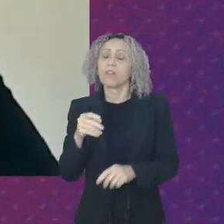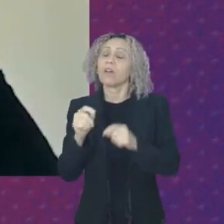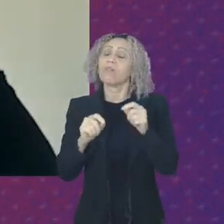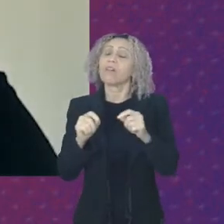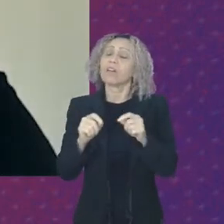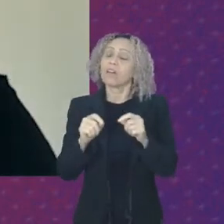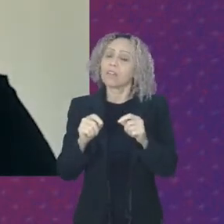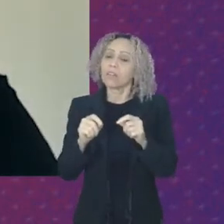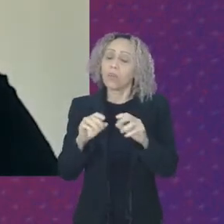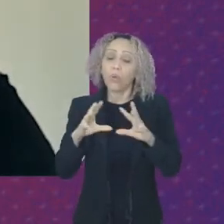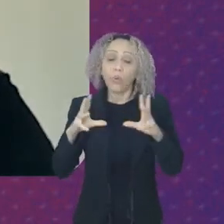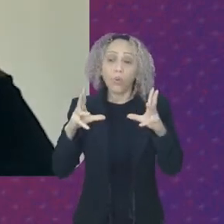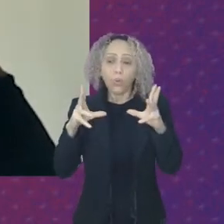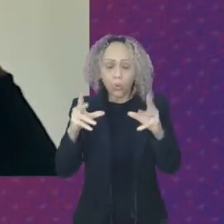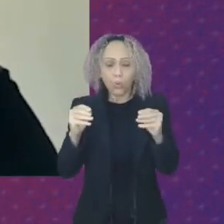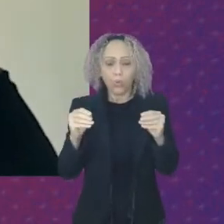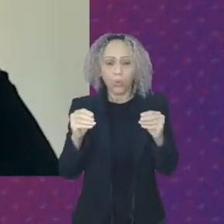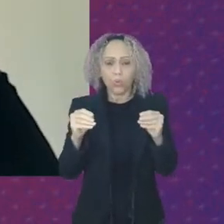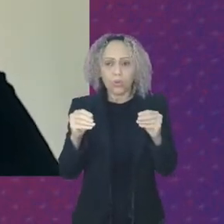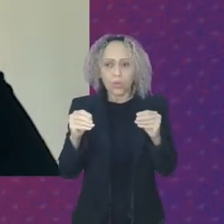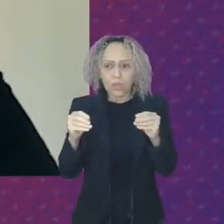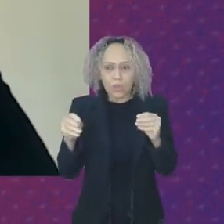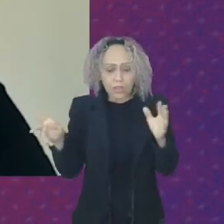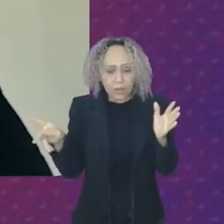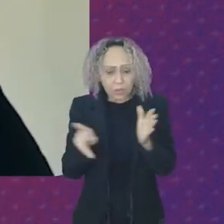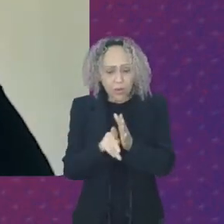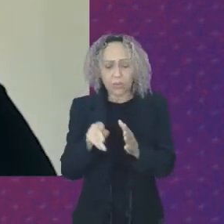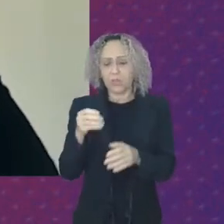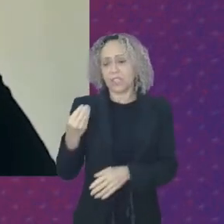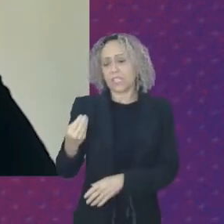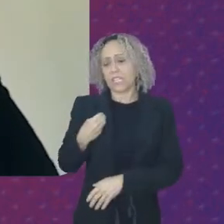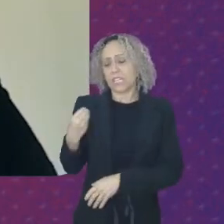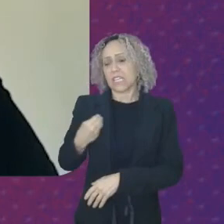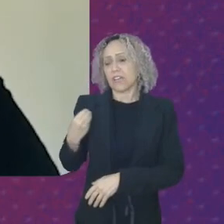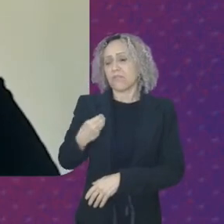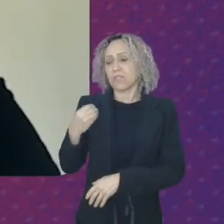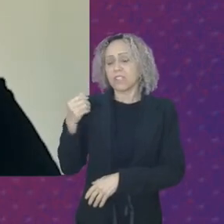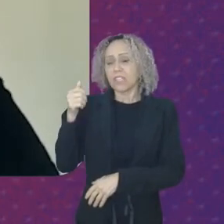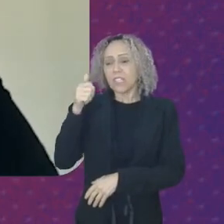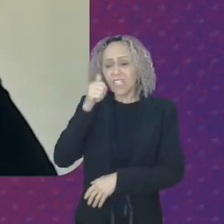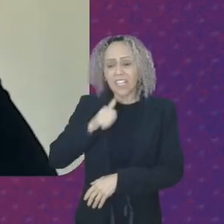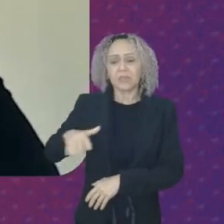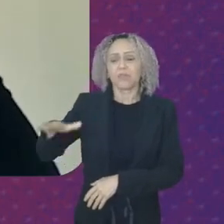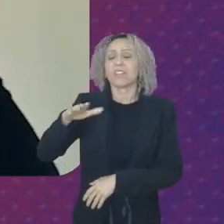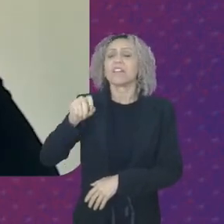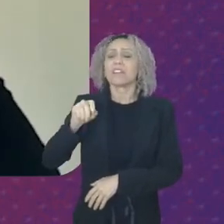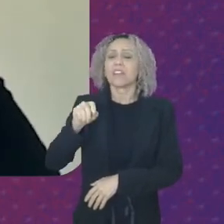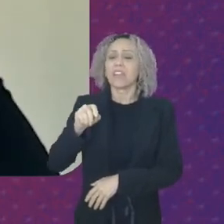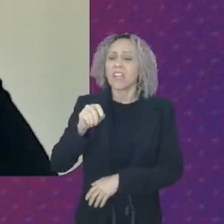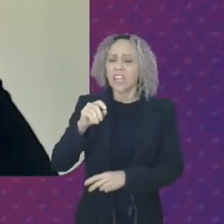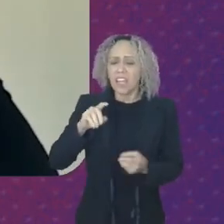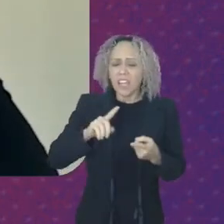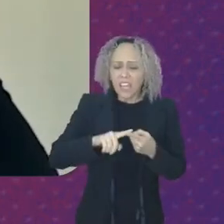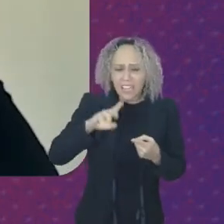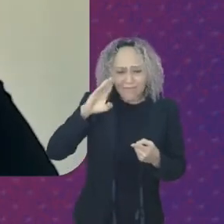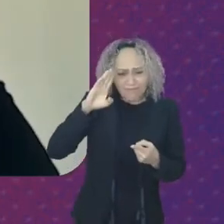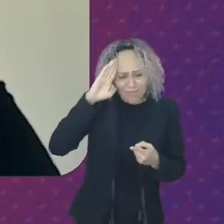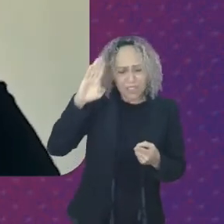público. Tudo o que compete à vida das mulheres é de interesse social, é prioritário, é de primeira